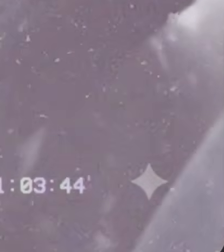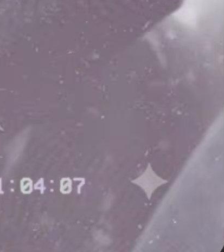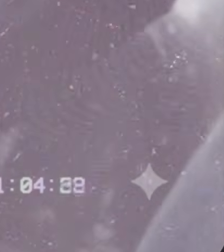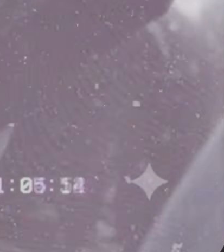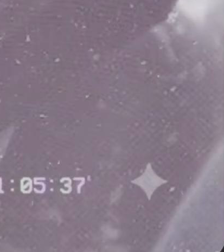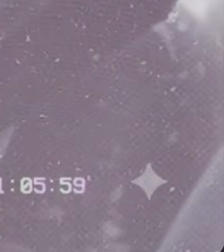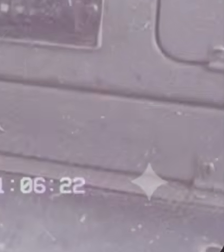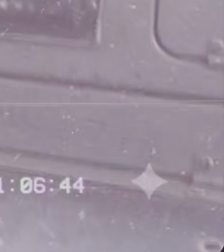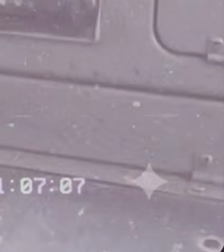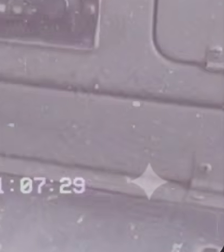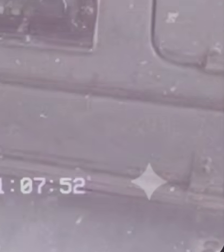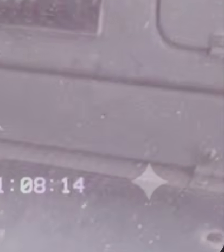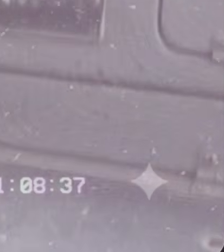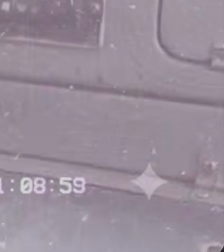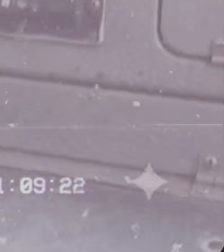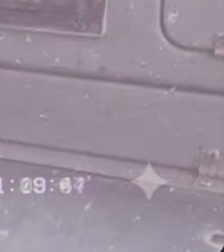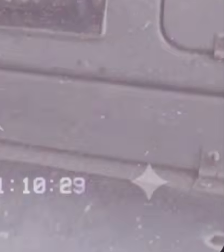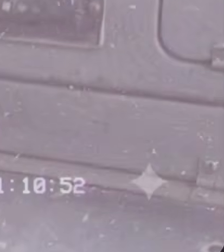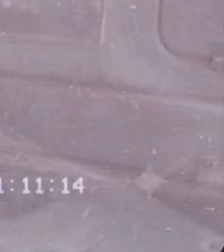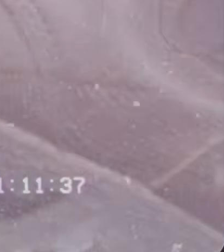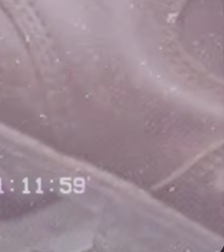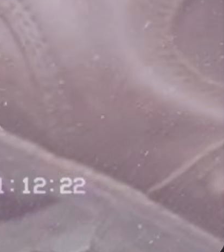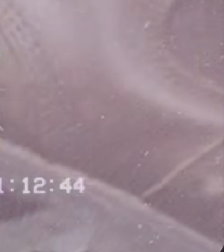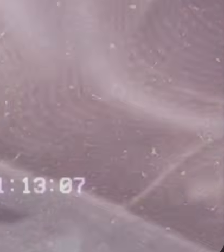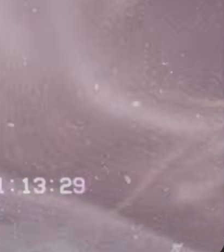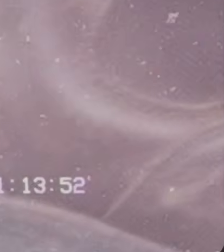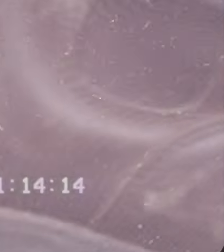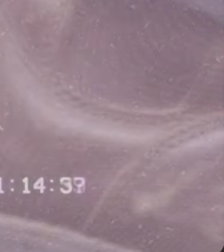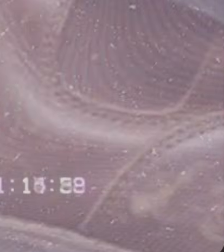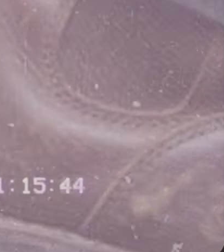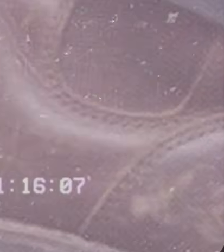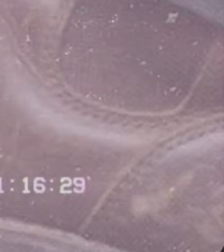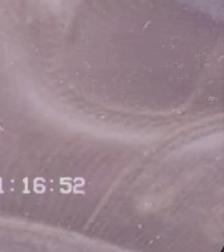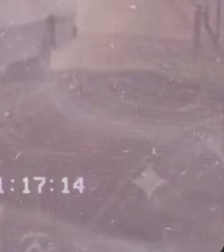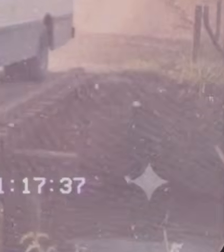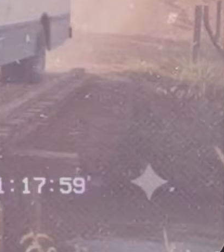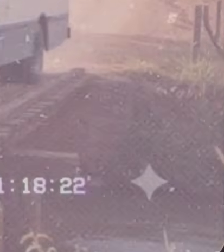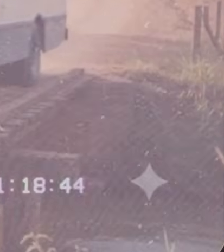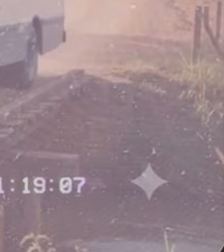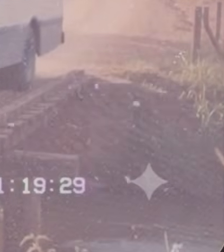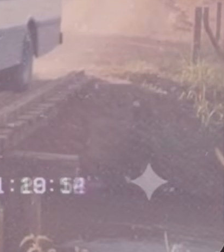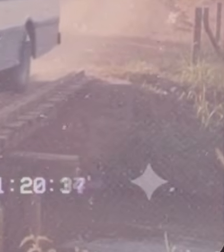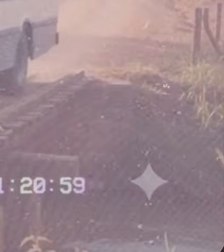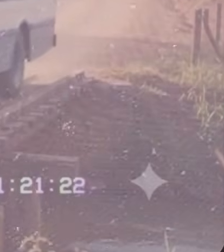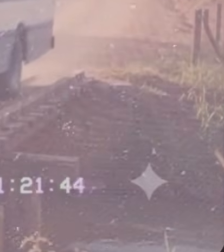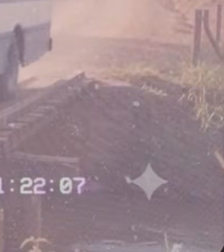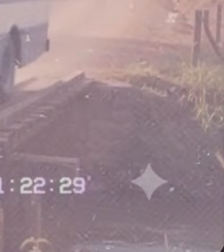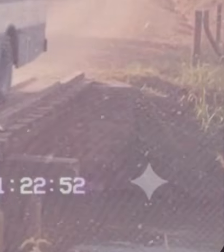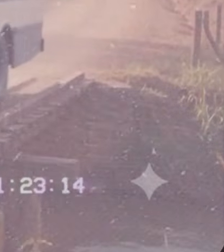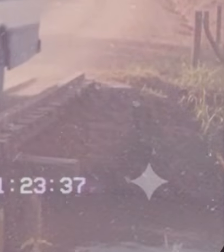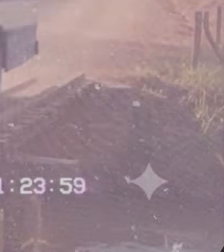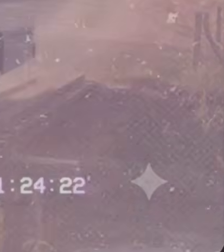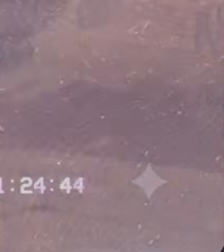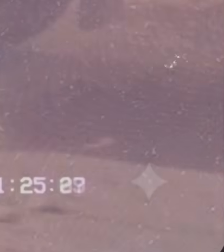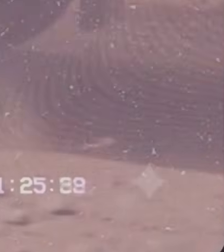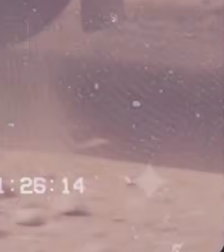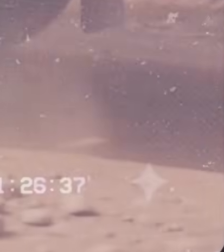me lembrar de uma velha jardineira